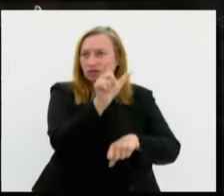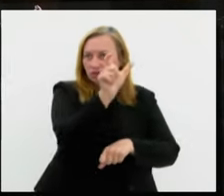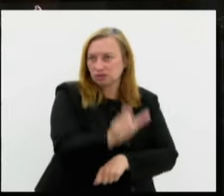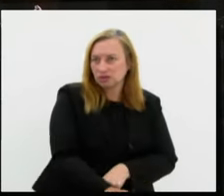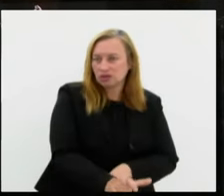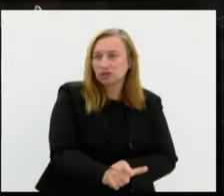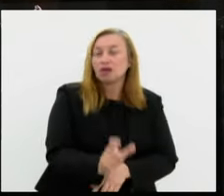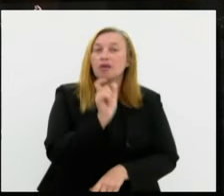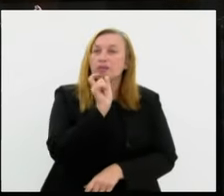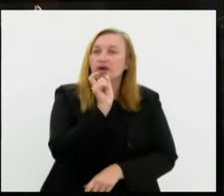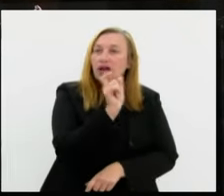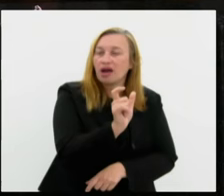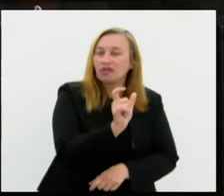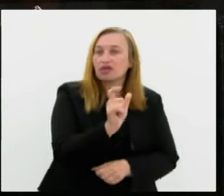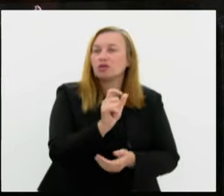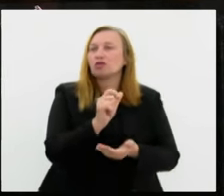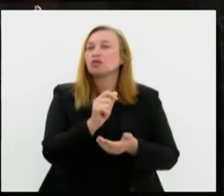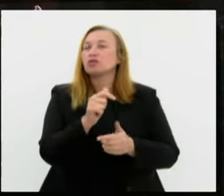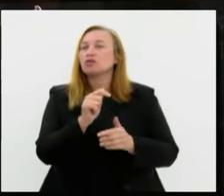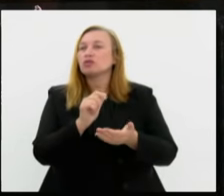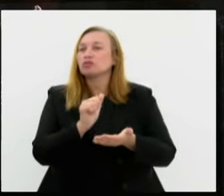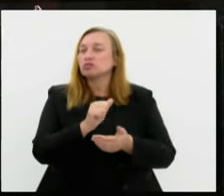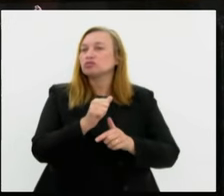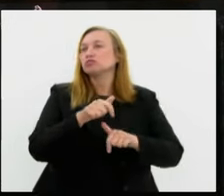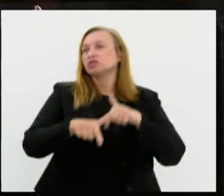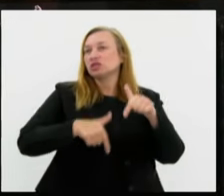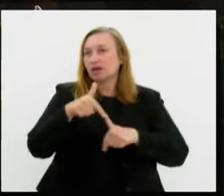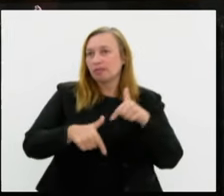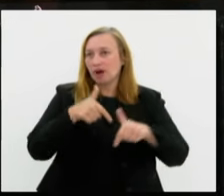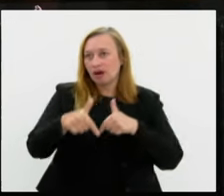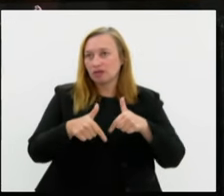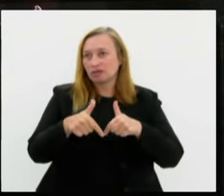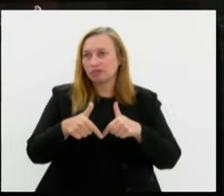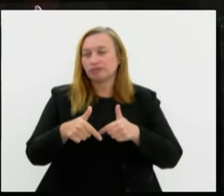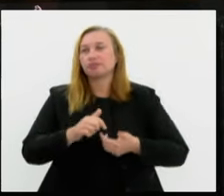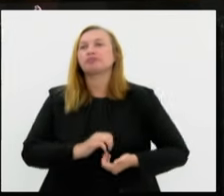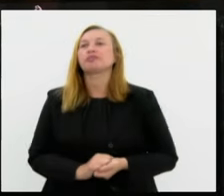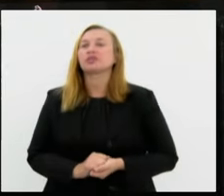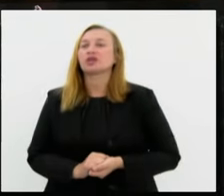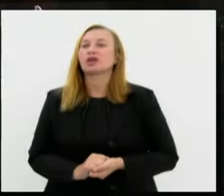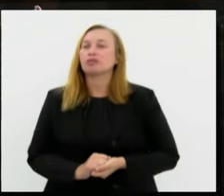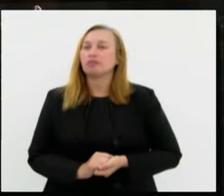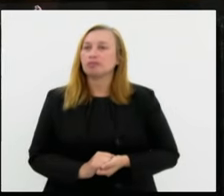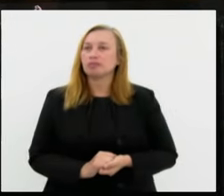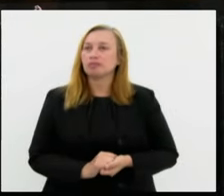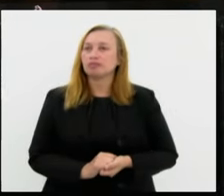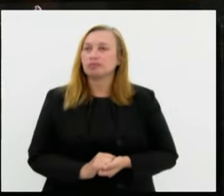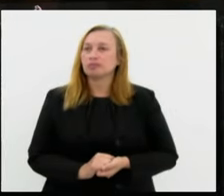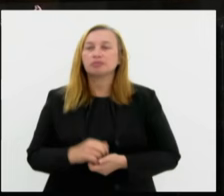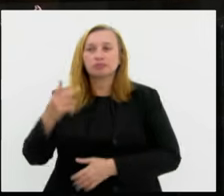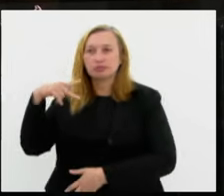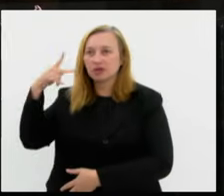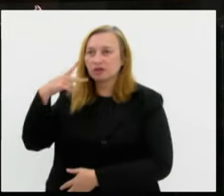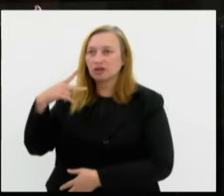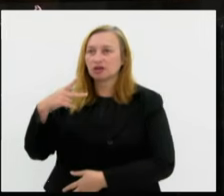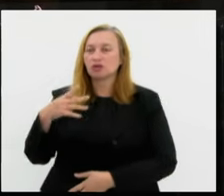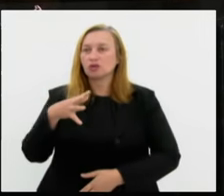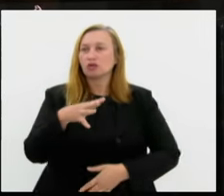com a atividade parlamentar. Recentemente, o Supremo firmou uma